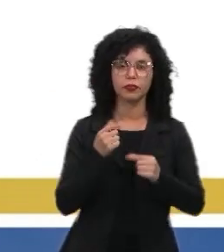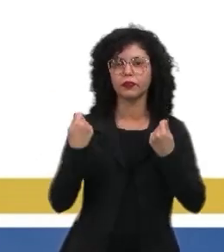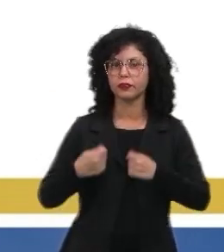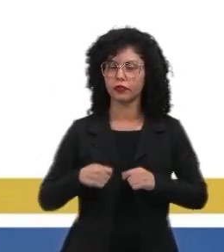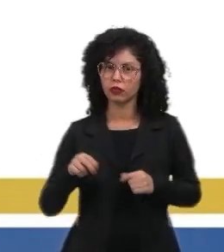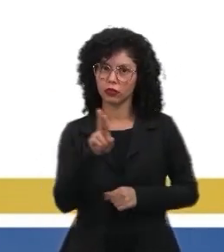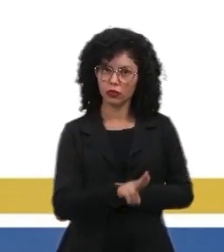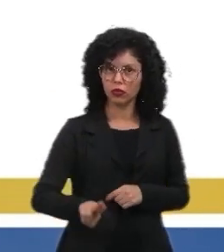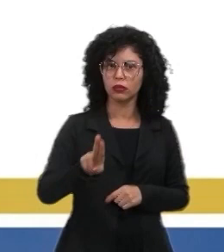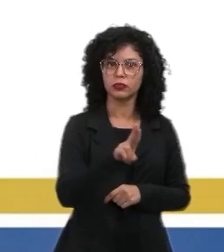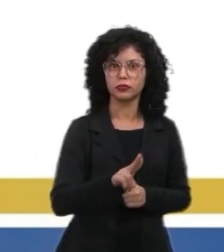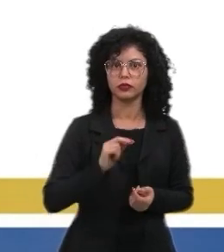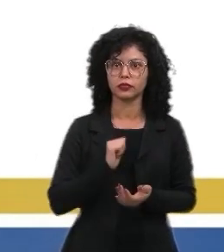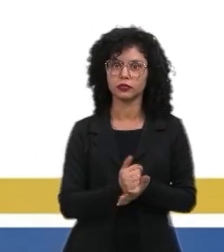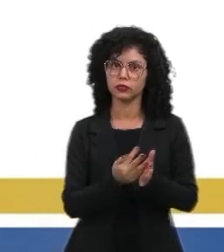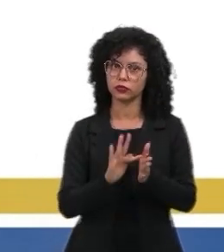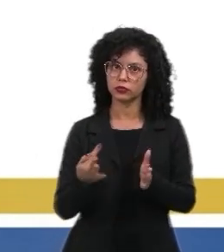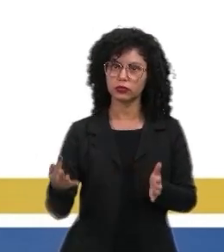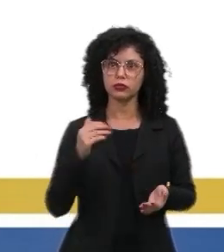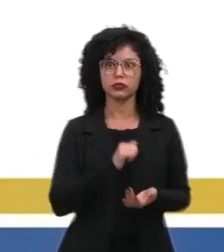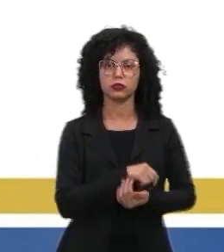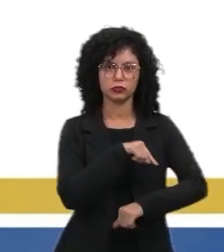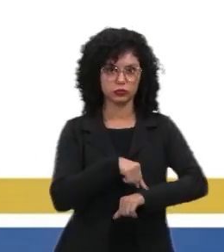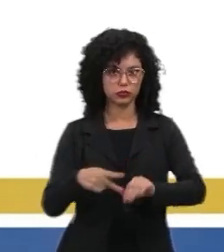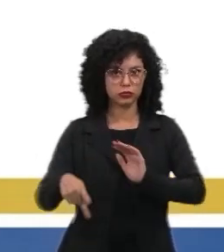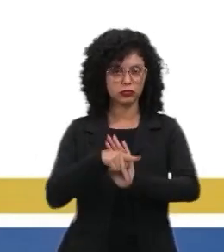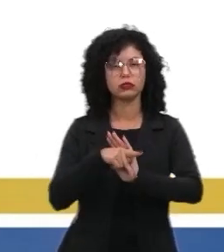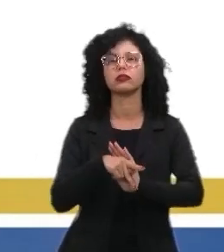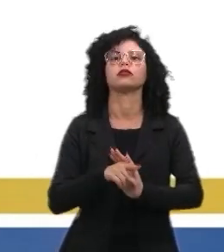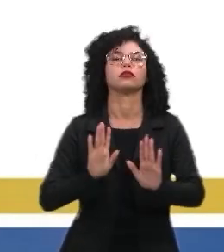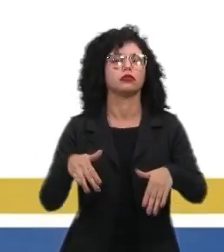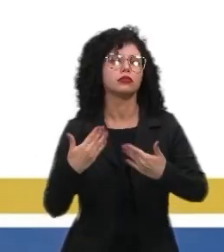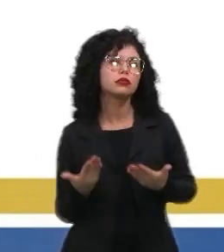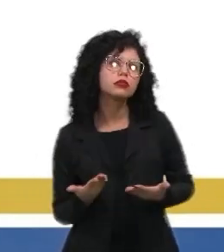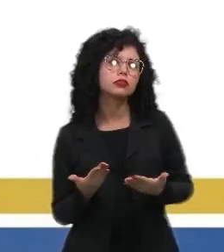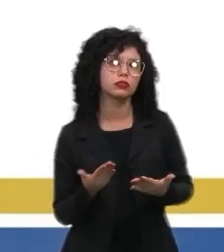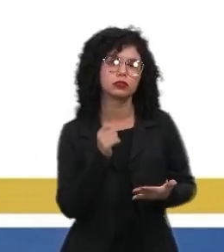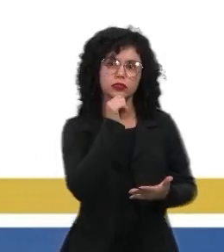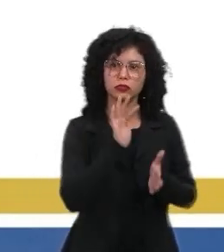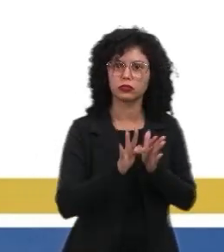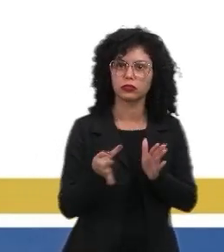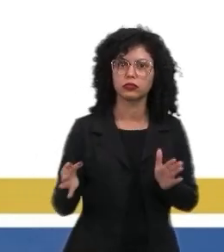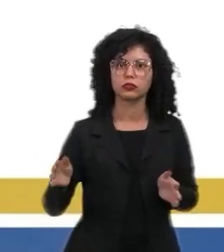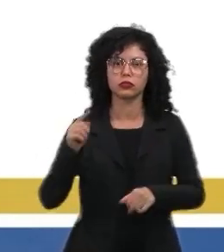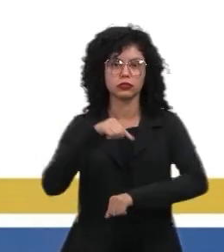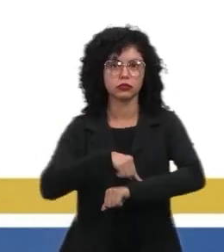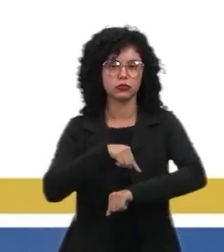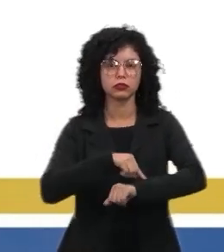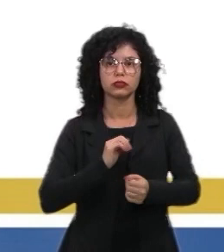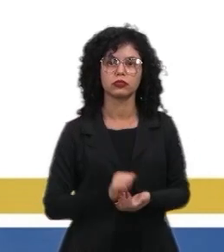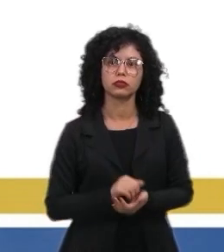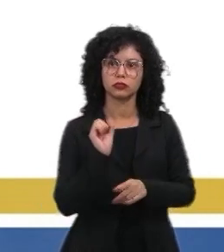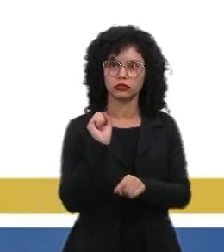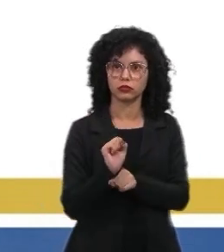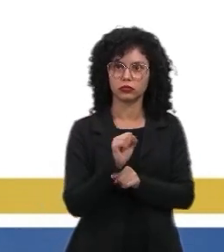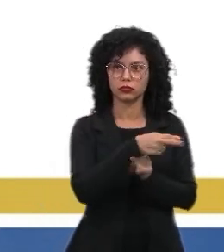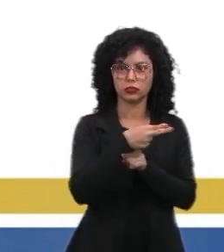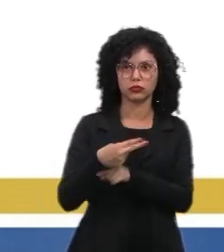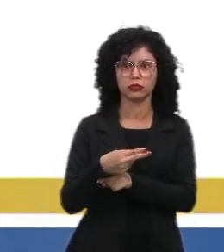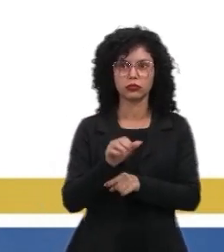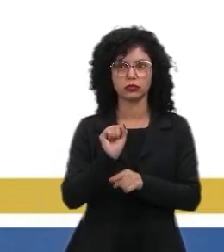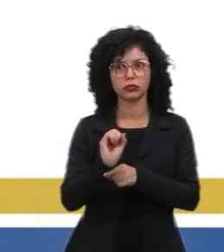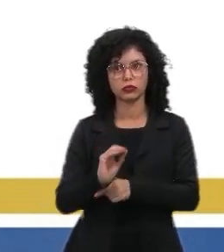aprender a utilizar a função horária do espaço. Qual que é a função horária do espaço? É S